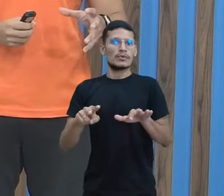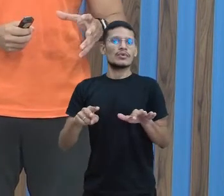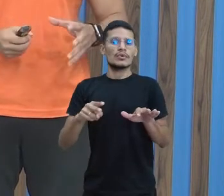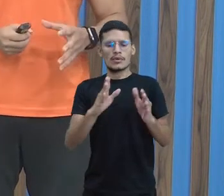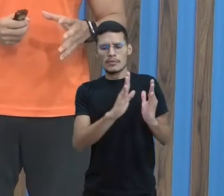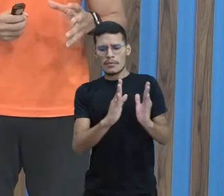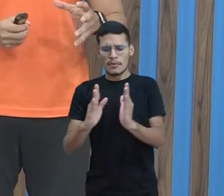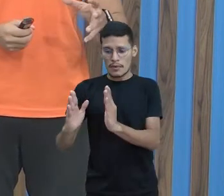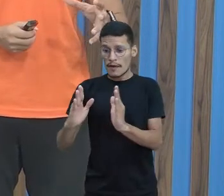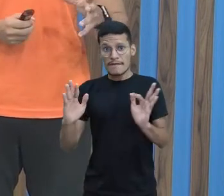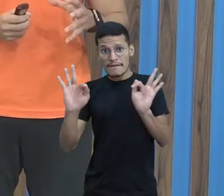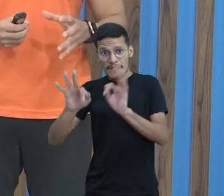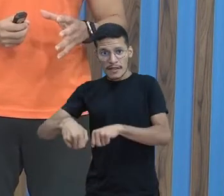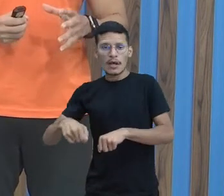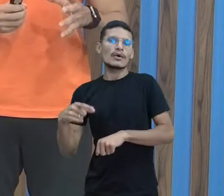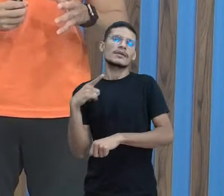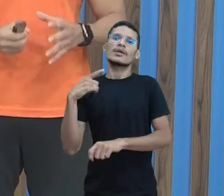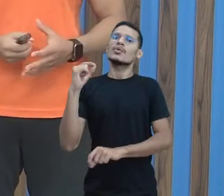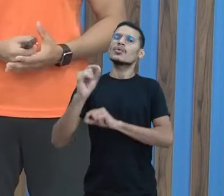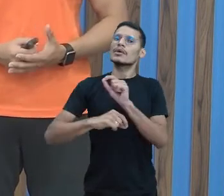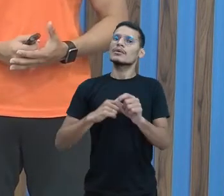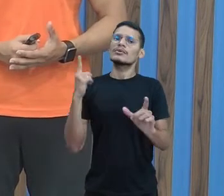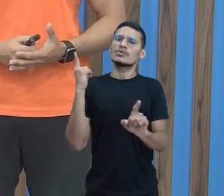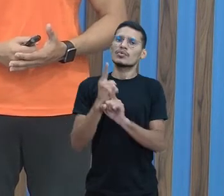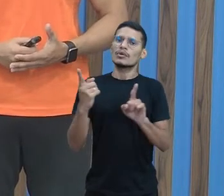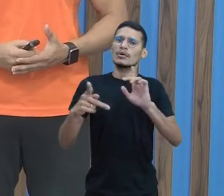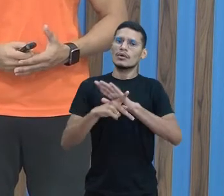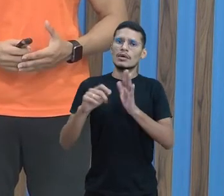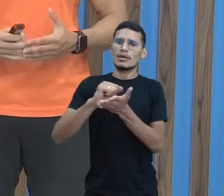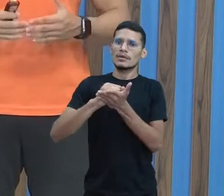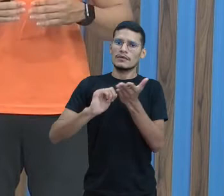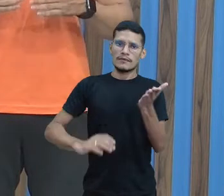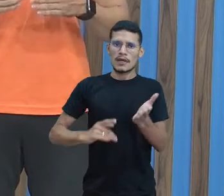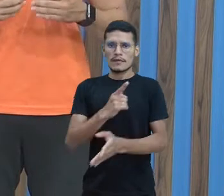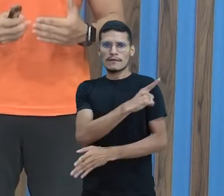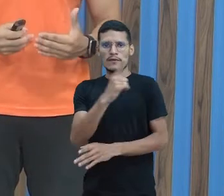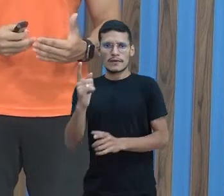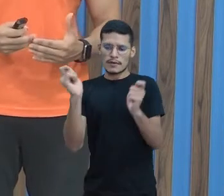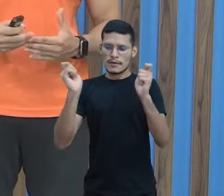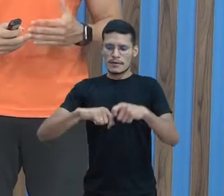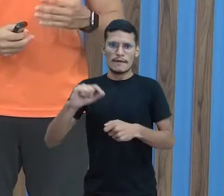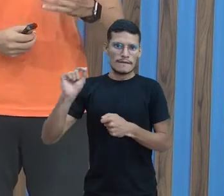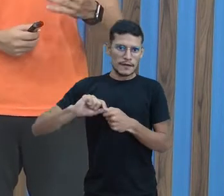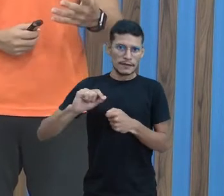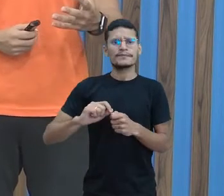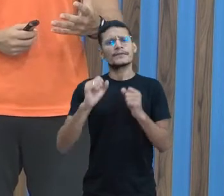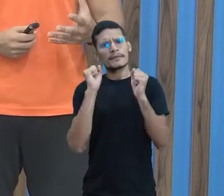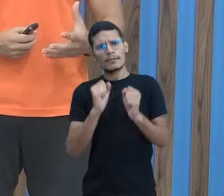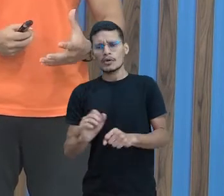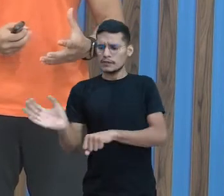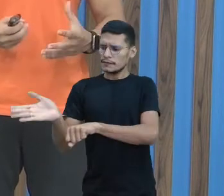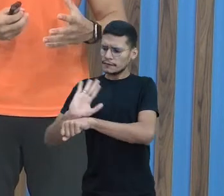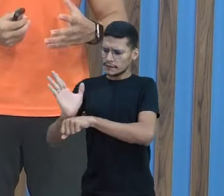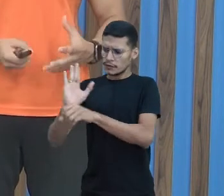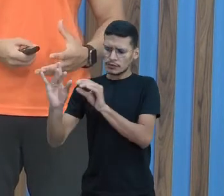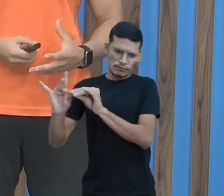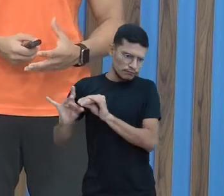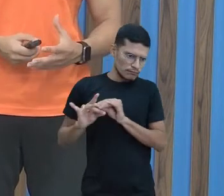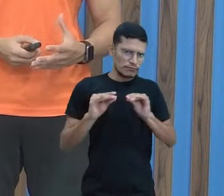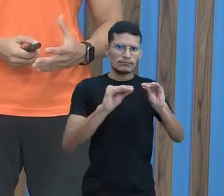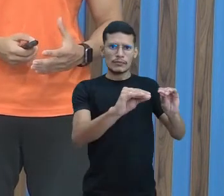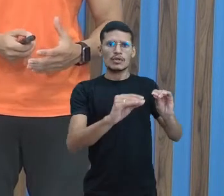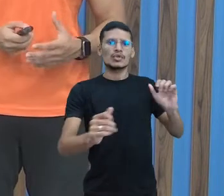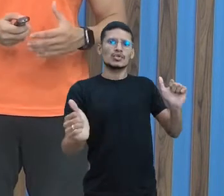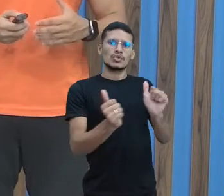dessa trilha, você vai encontrar uma lista de exercício, tá bom? Então, encaminhe esse vídeo para o teu professor, leve essa ficha de